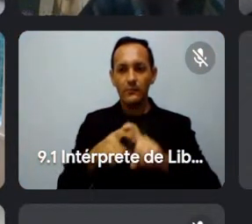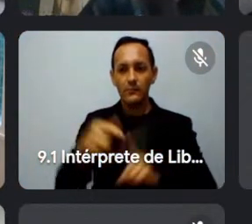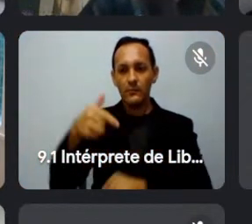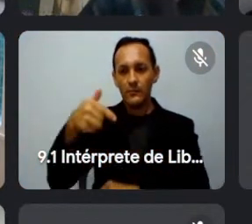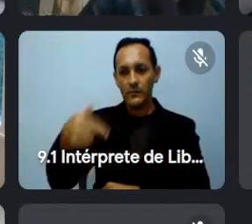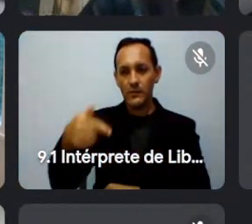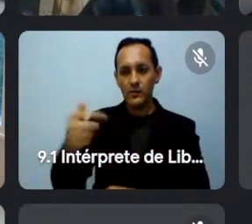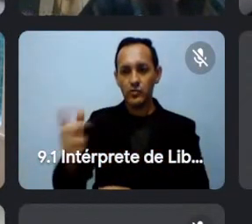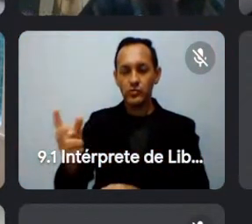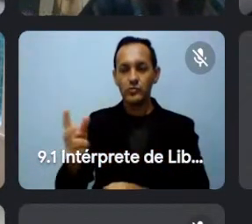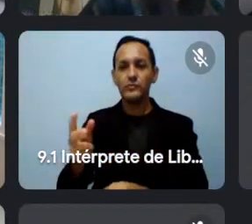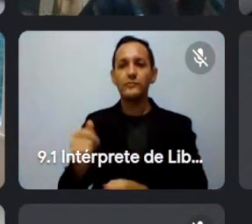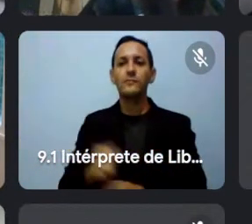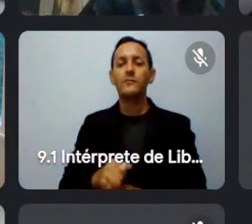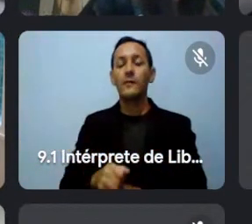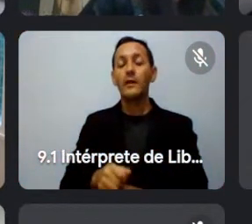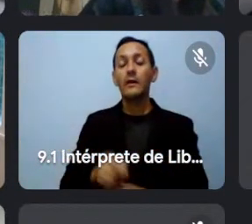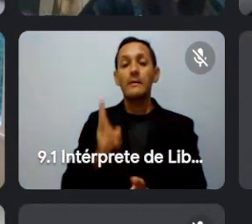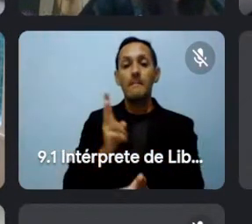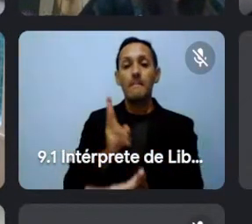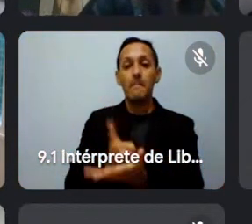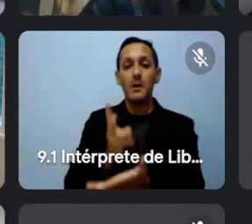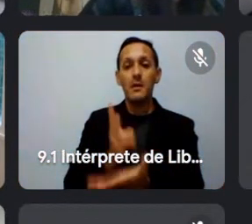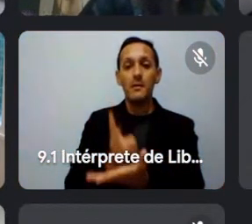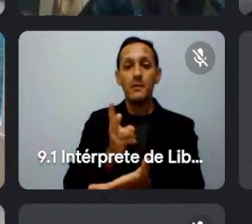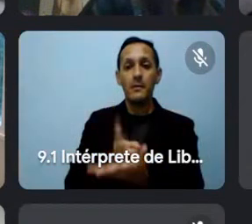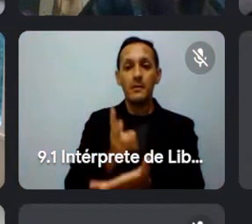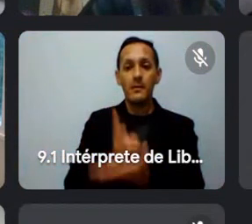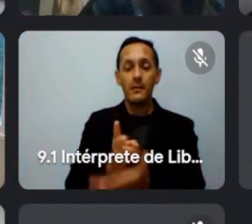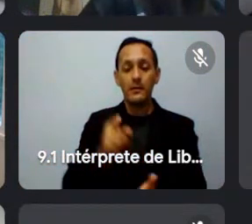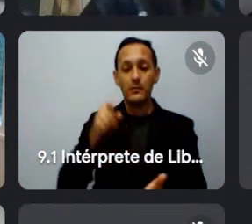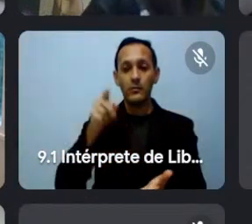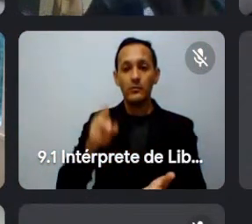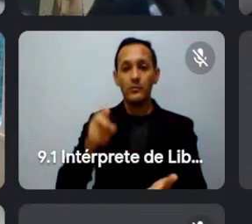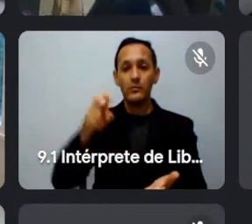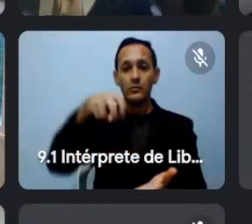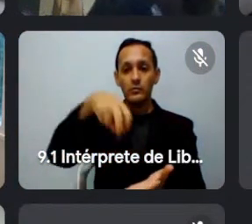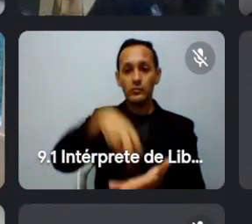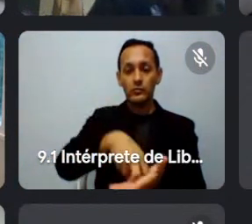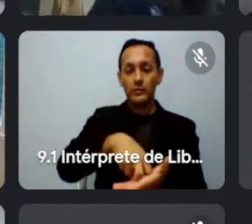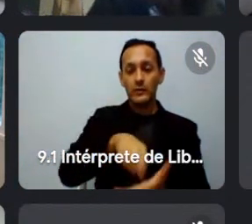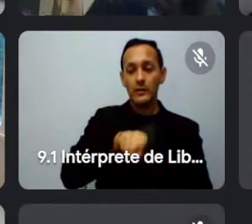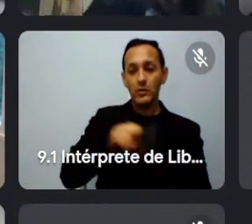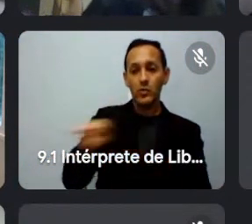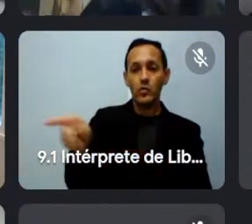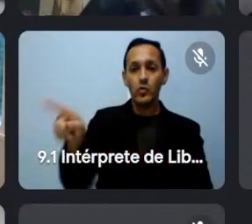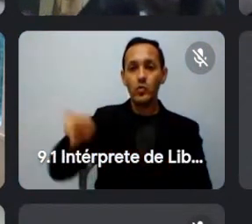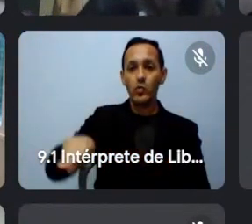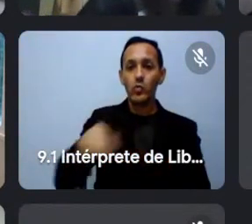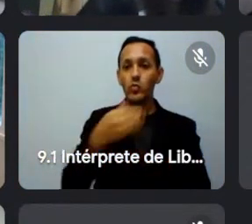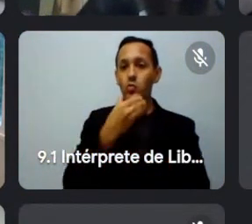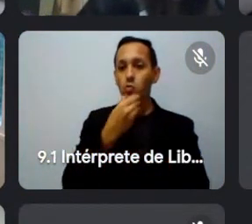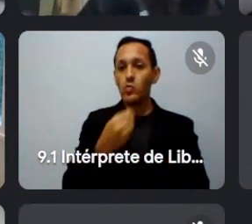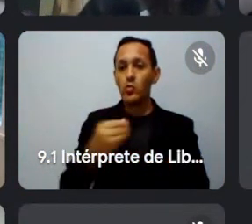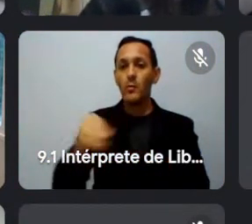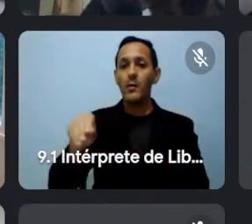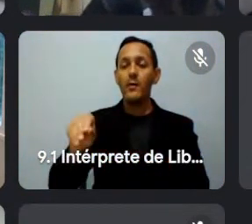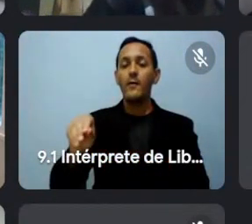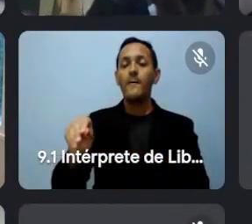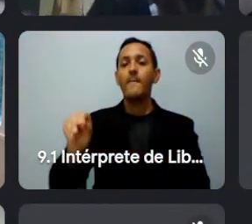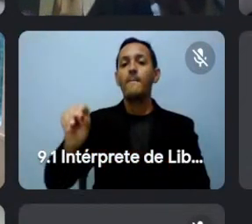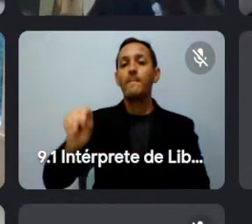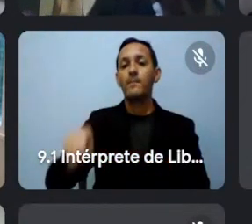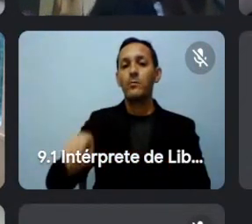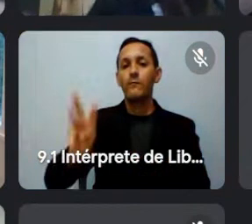de Processo Penal mantendo incólume a respeitava a sentença recorrida em relação ao 2º